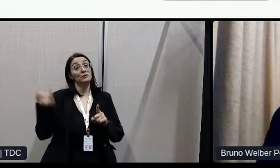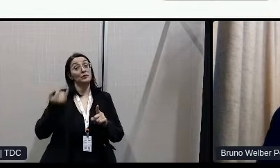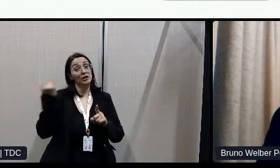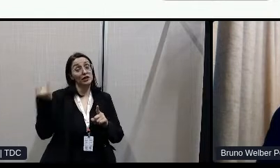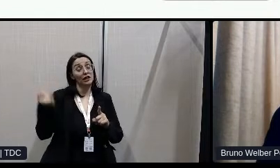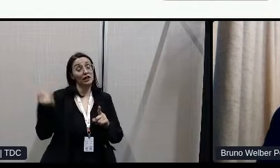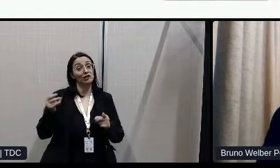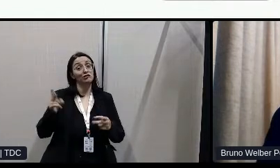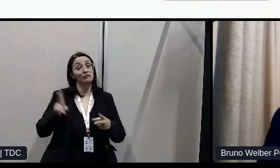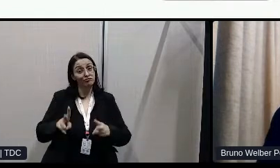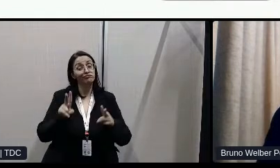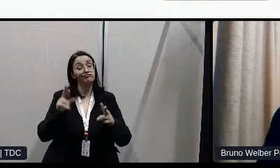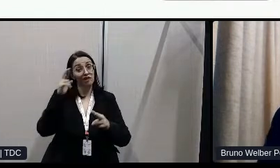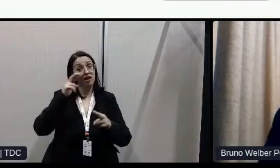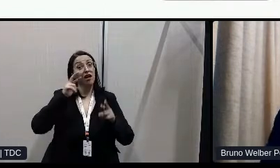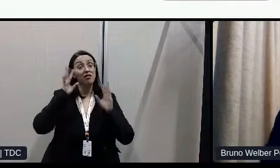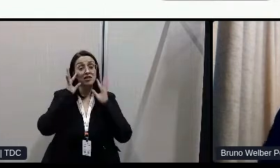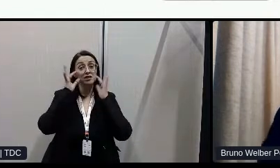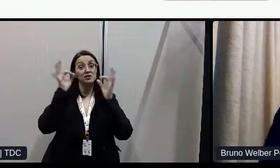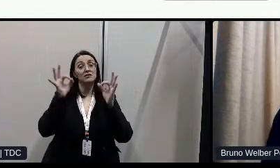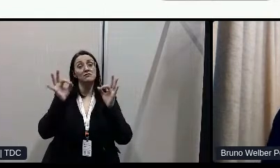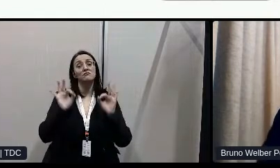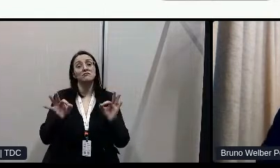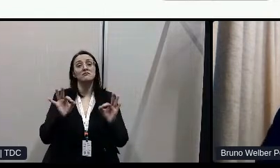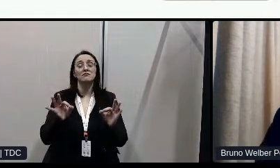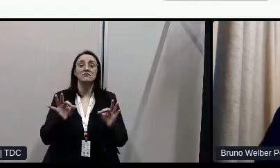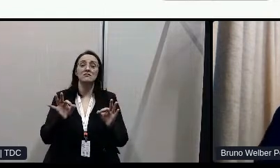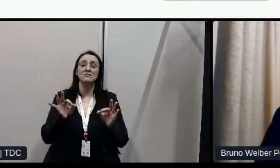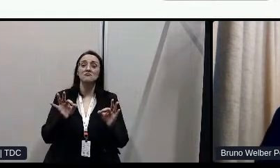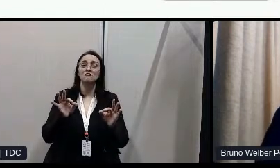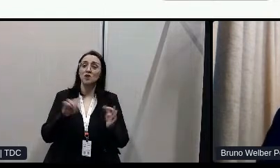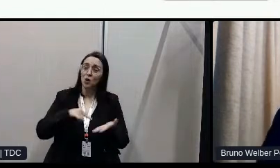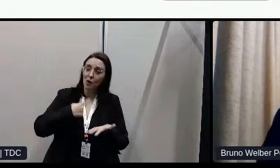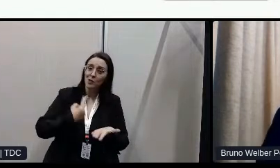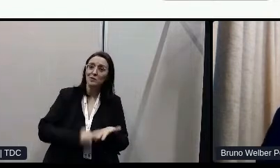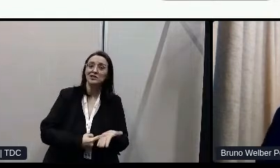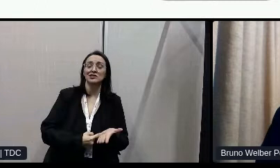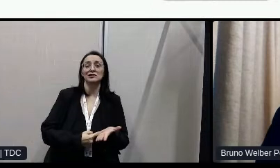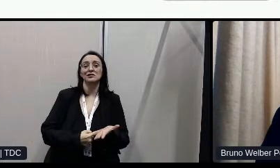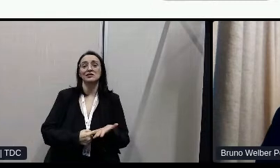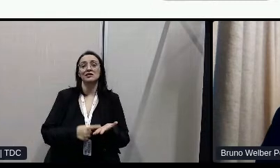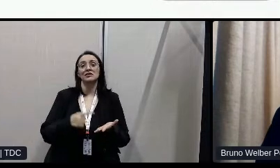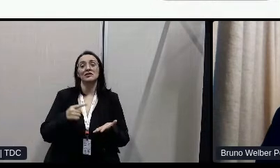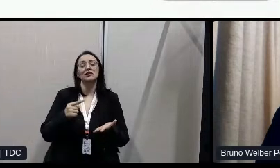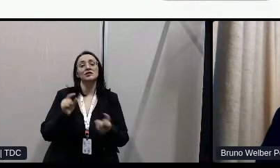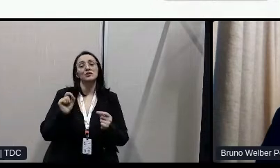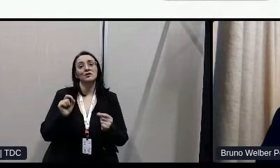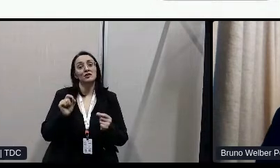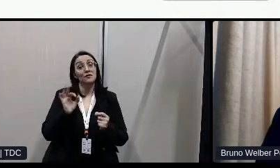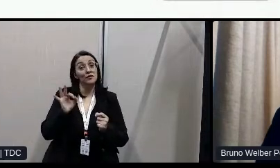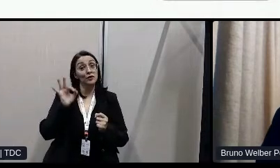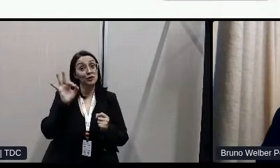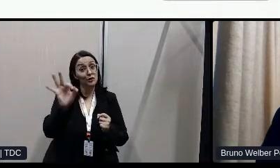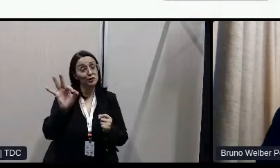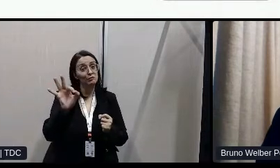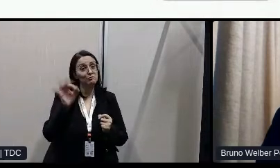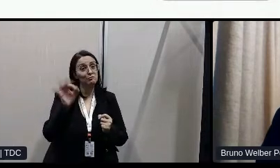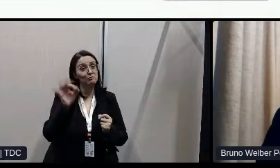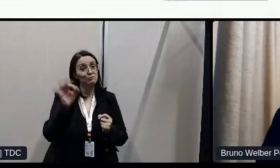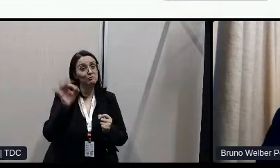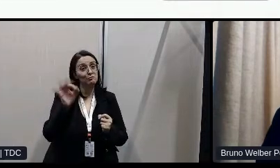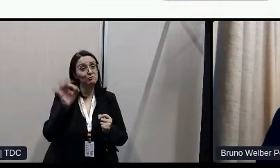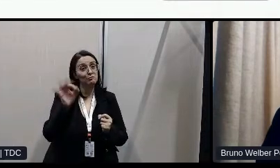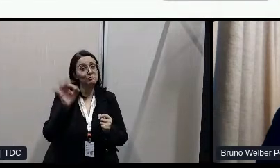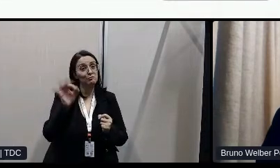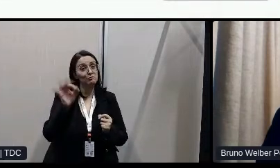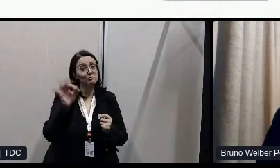nosso radar, manter essa nossa, vamos dizer assim, compromisso, entre aspas, de futuramente a verificar cada vez mais, de aferir